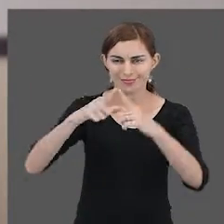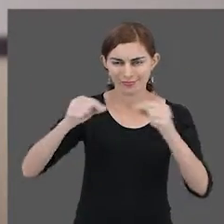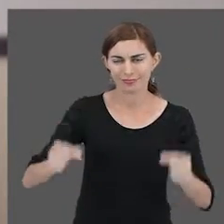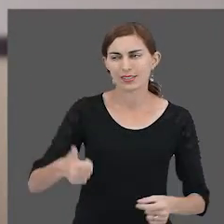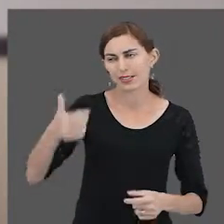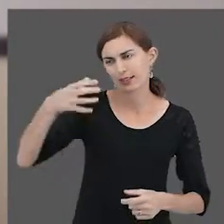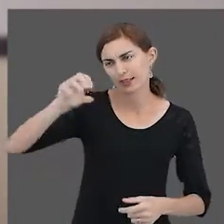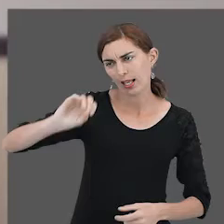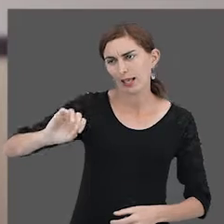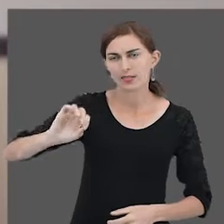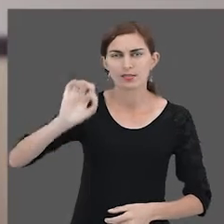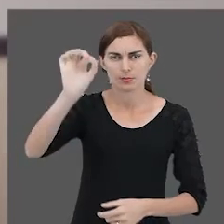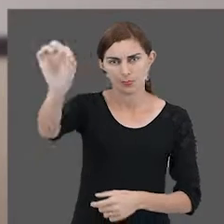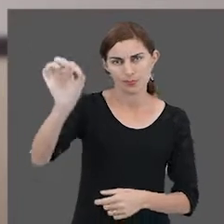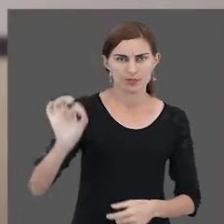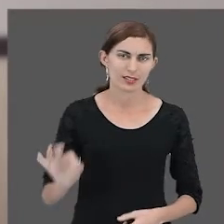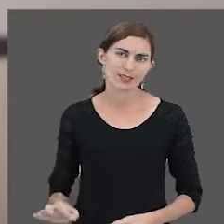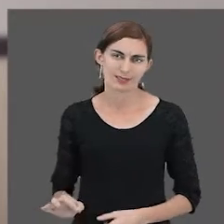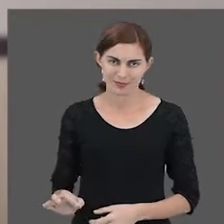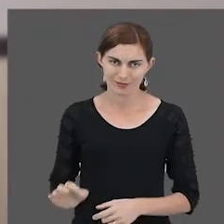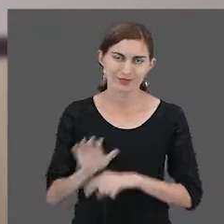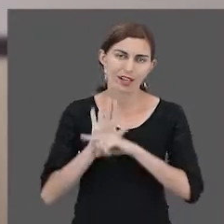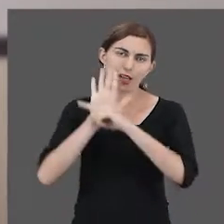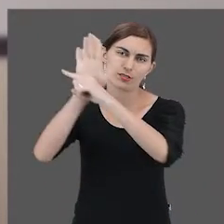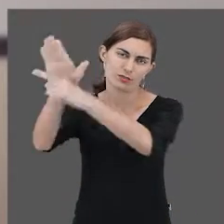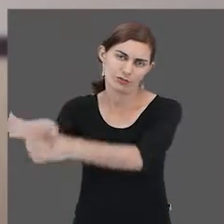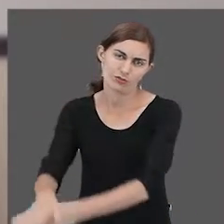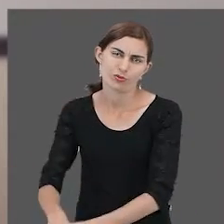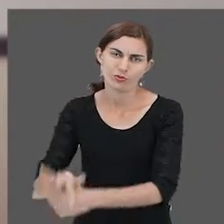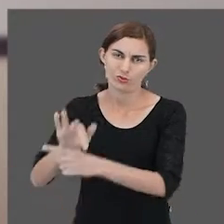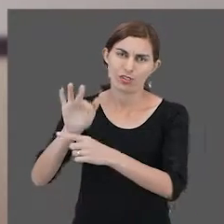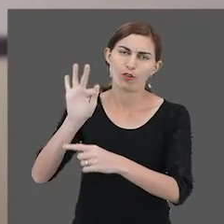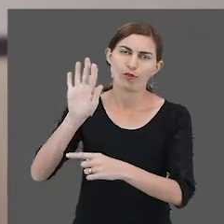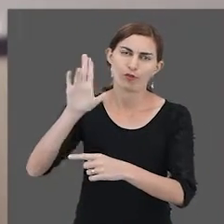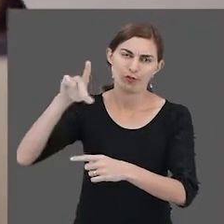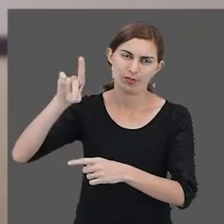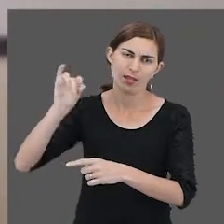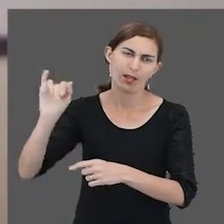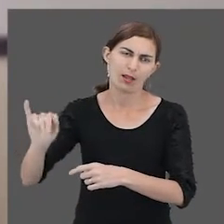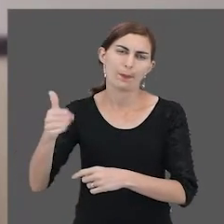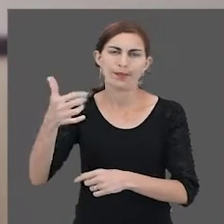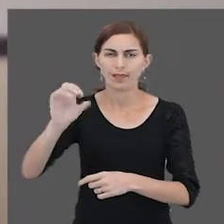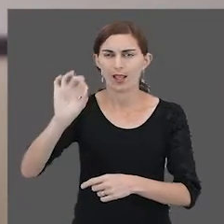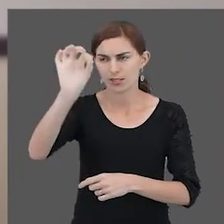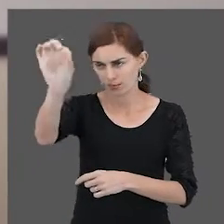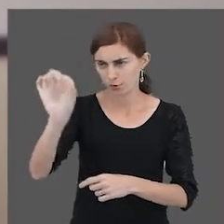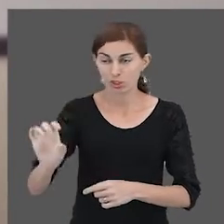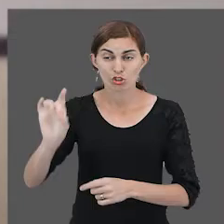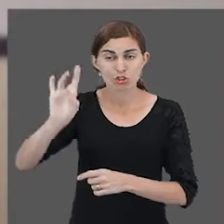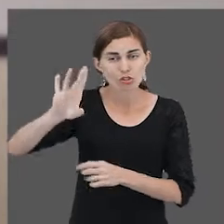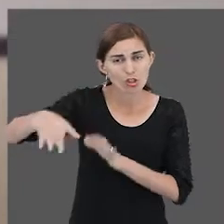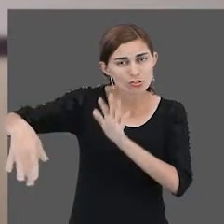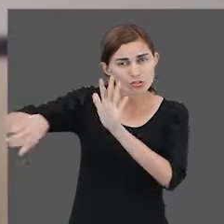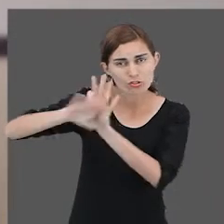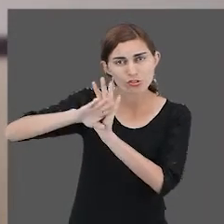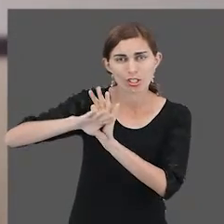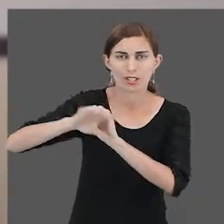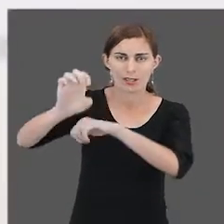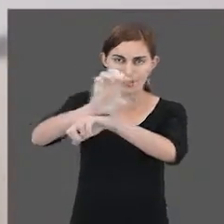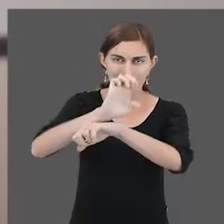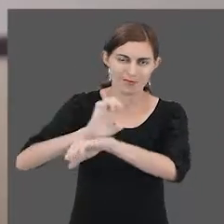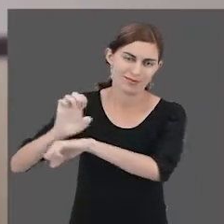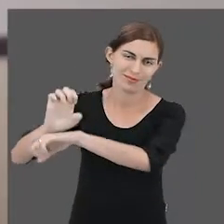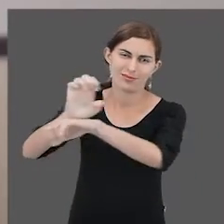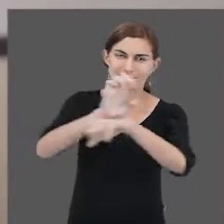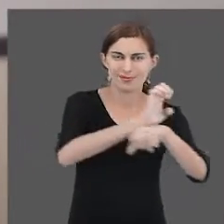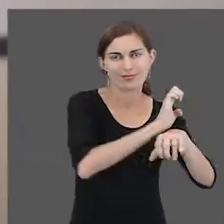com 10% de complementação para esse fundo. Só que esses 10% da União só vai chegar para os